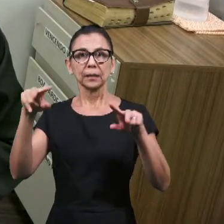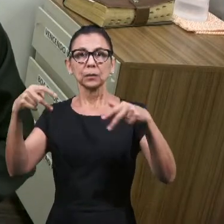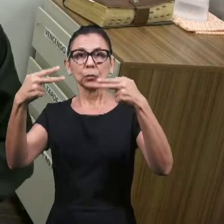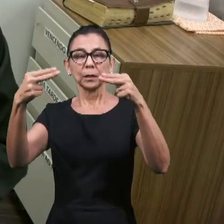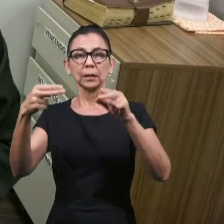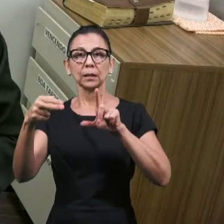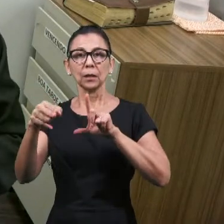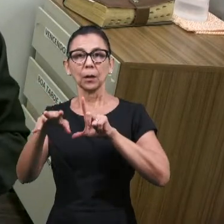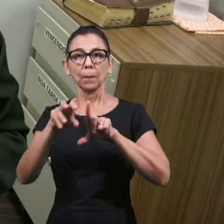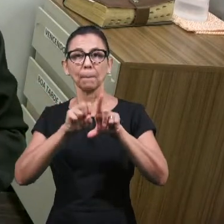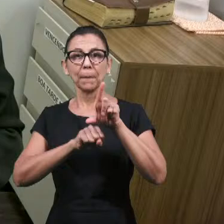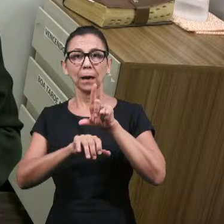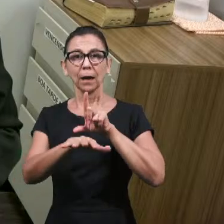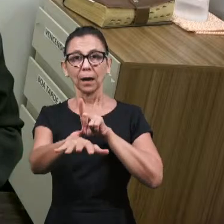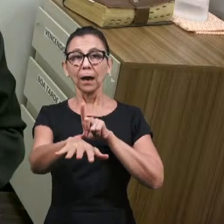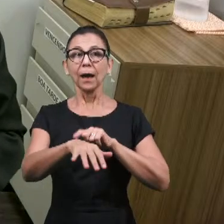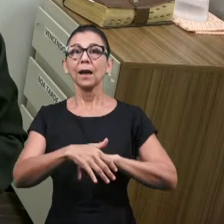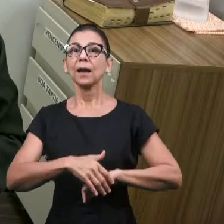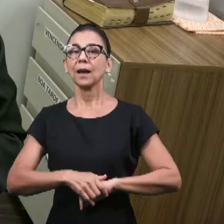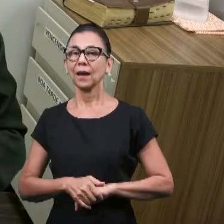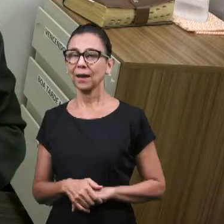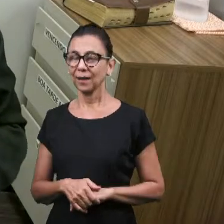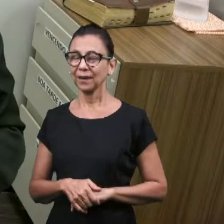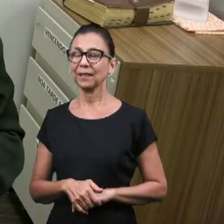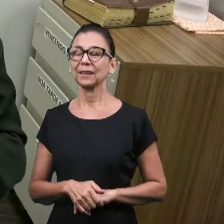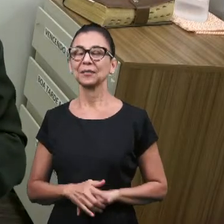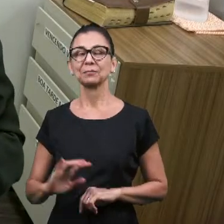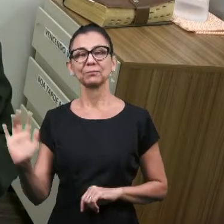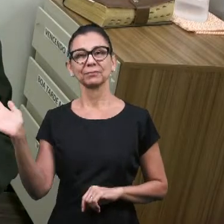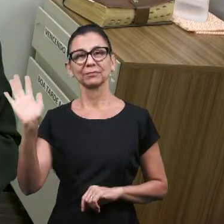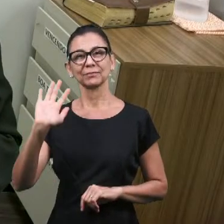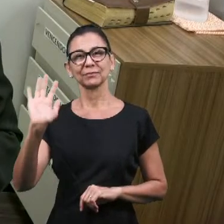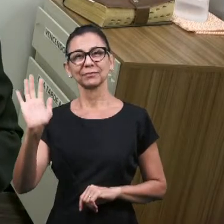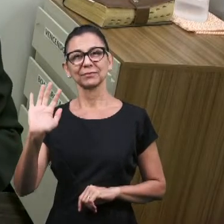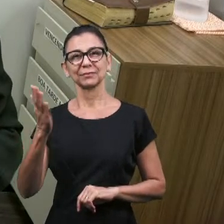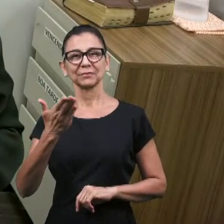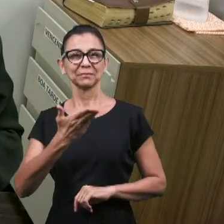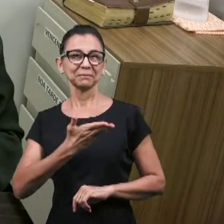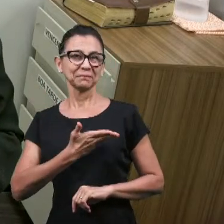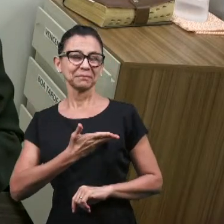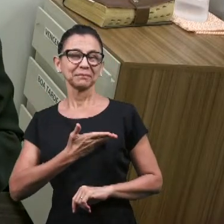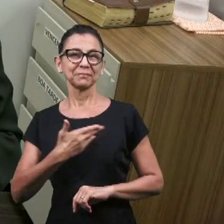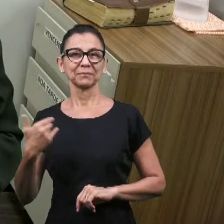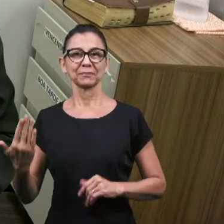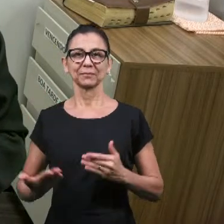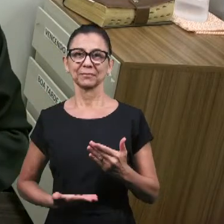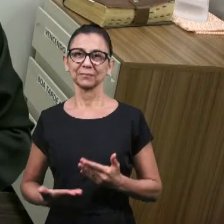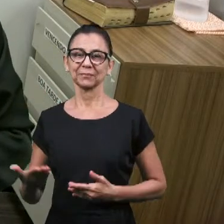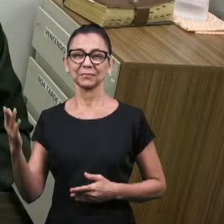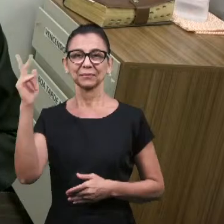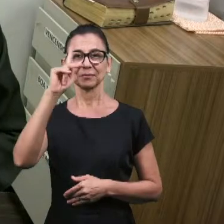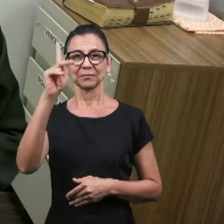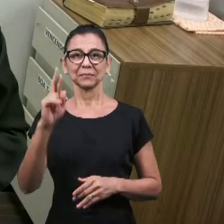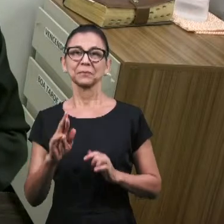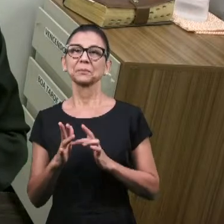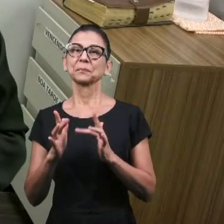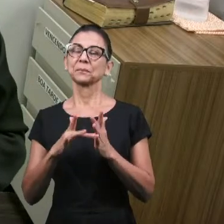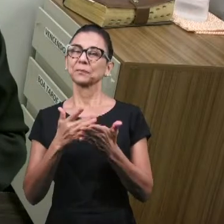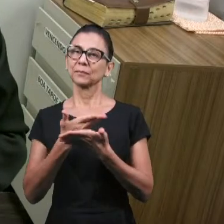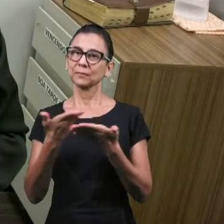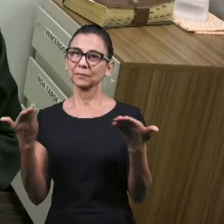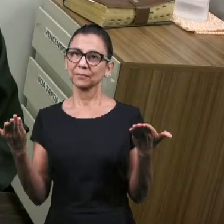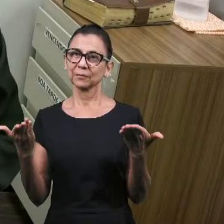possam ser alcançados se nós nos despedimos de todos queridos amigos irmãos com a paz do Senhor